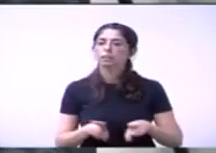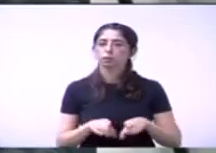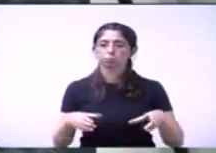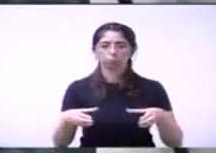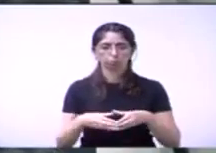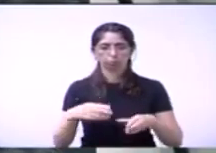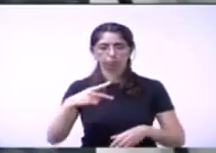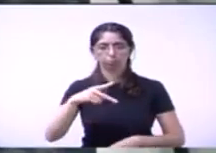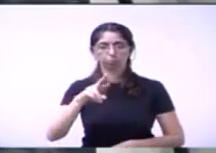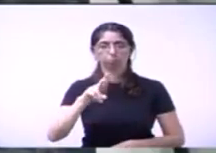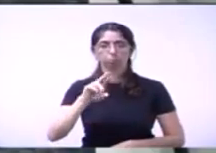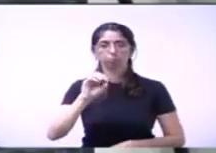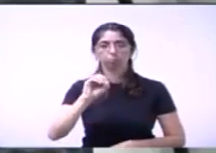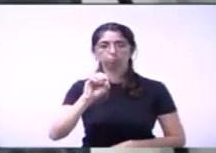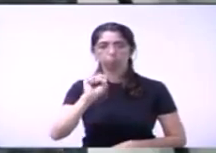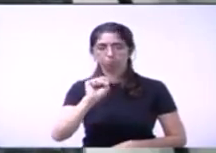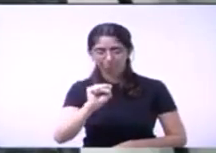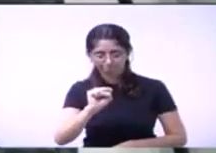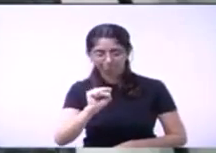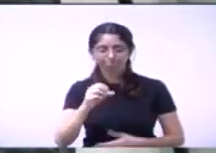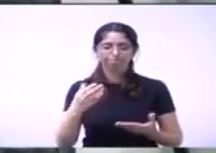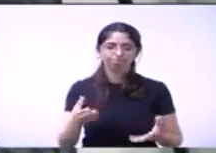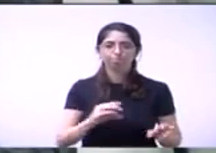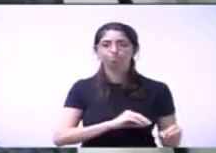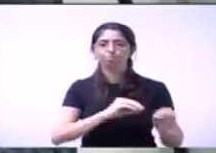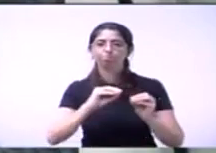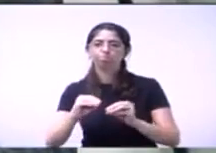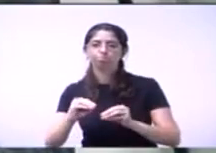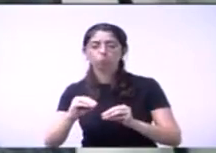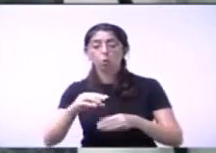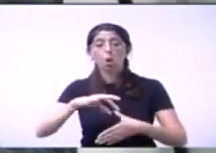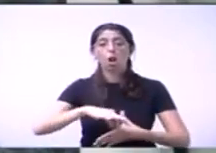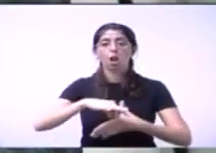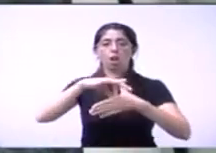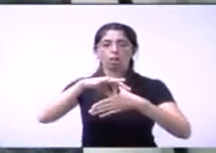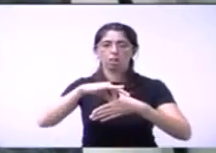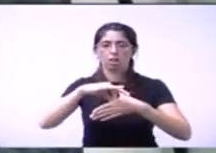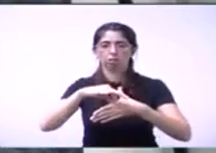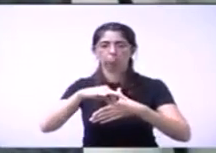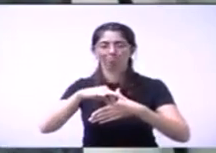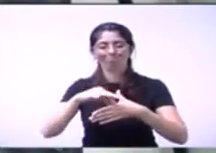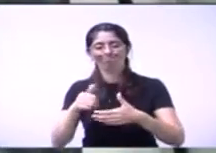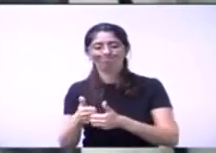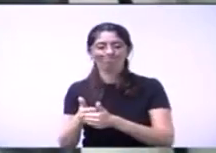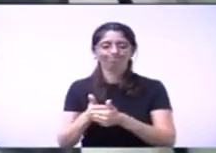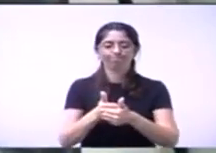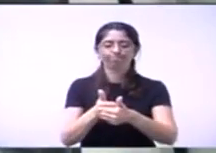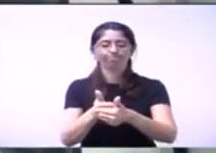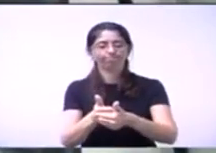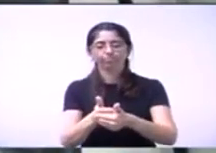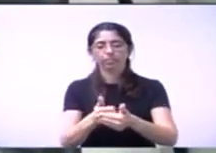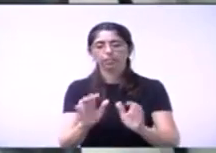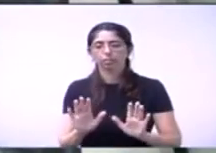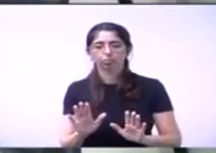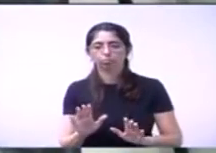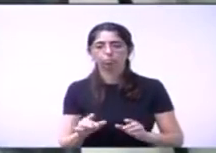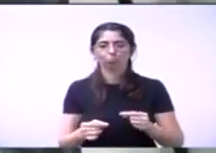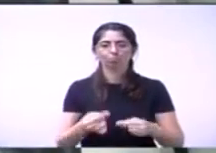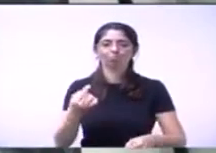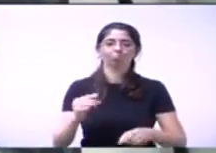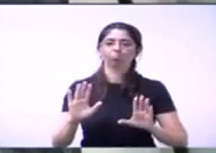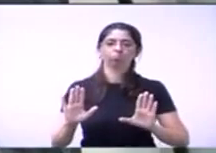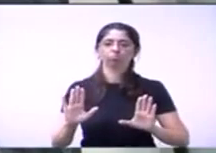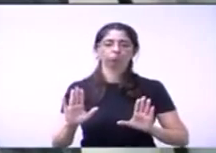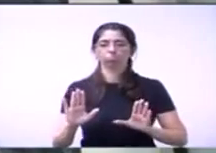que eu particularmente não concordava. Poderia, companheiros, tranquilamente lutar pelo comando político